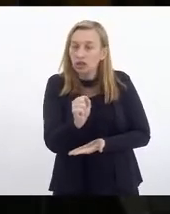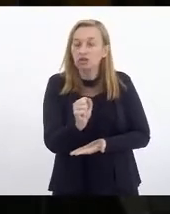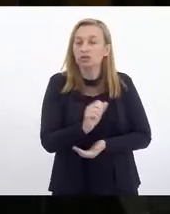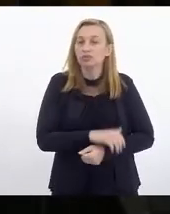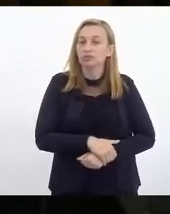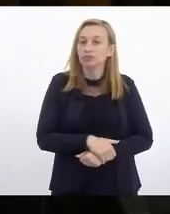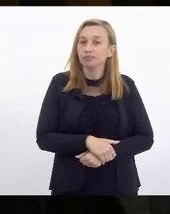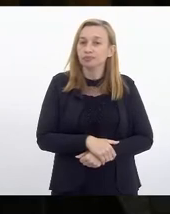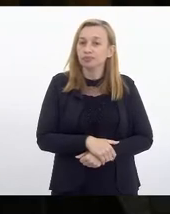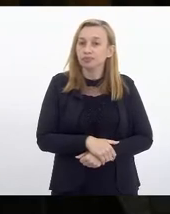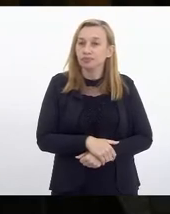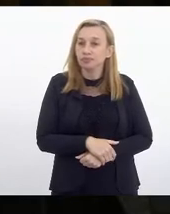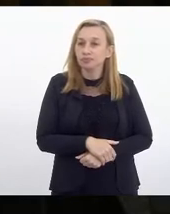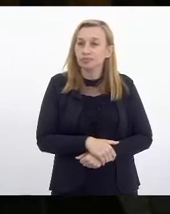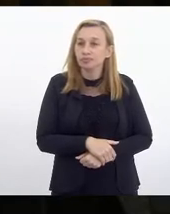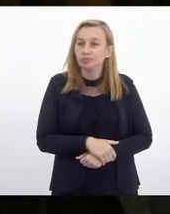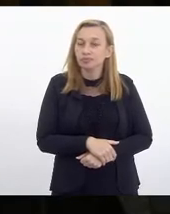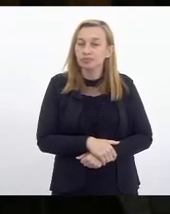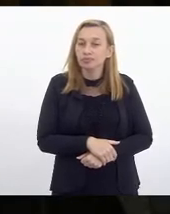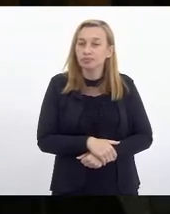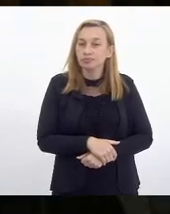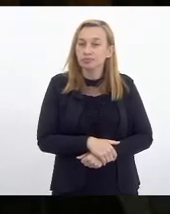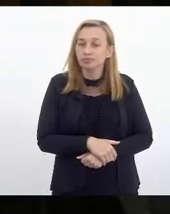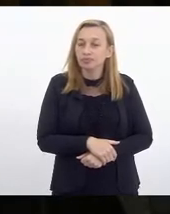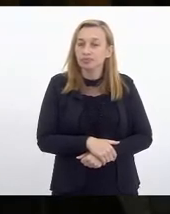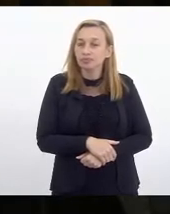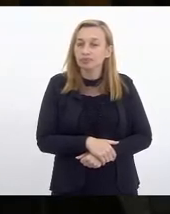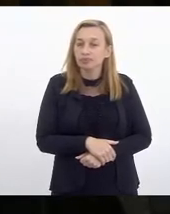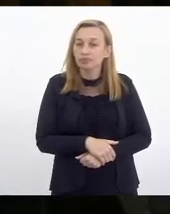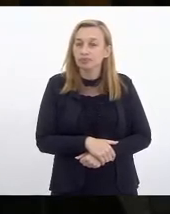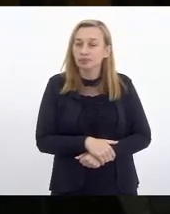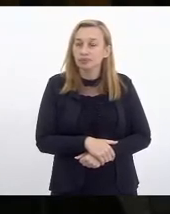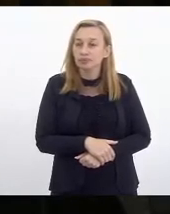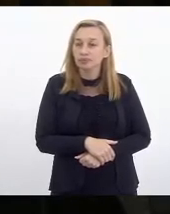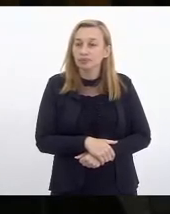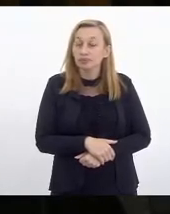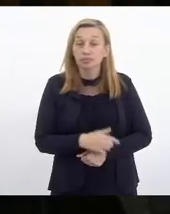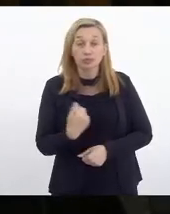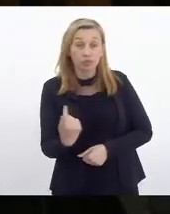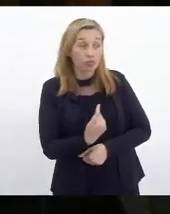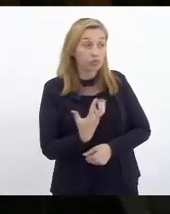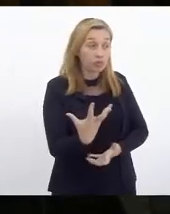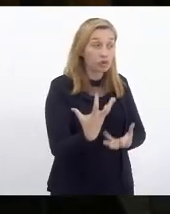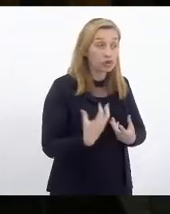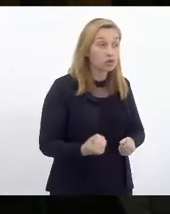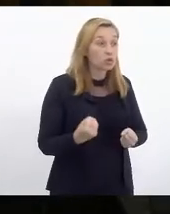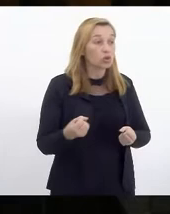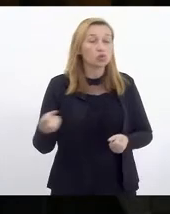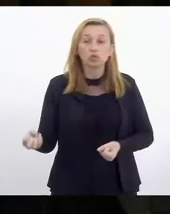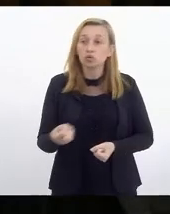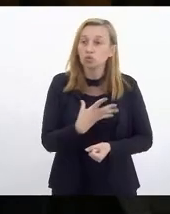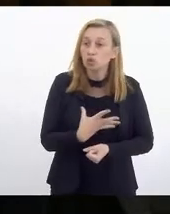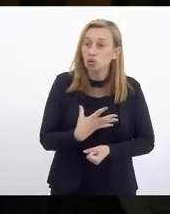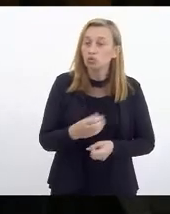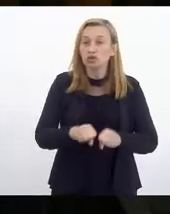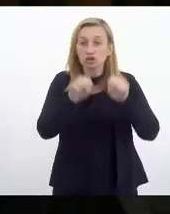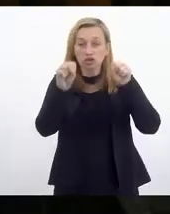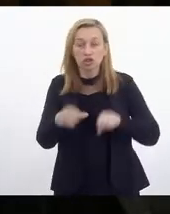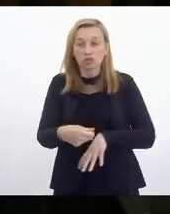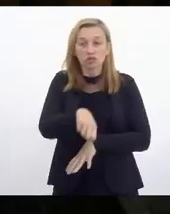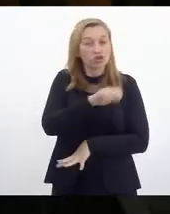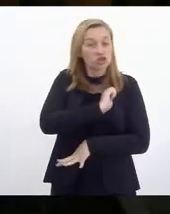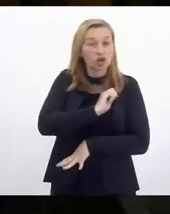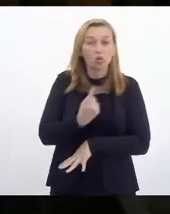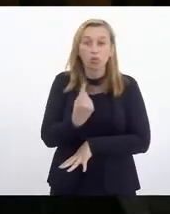dispor da hipótese de sermos aceitos no novo regime de recuperação fiscal, uma